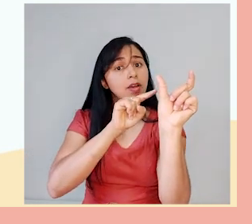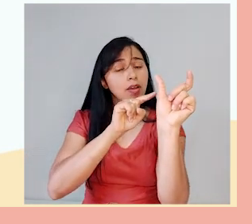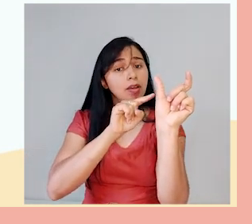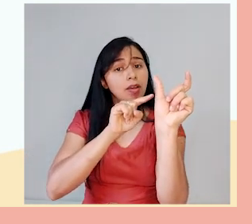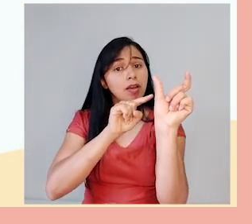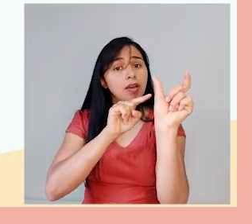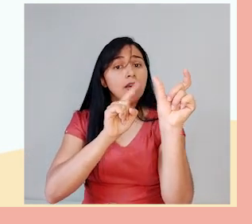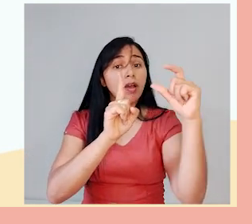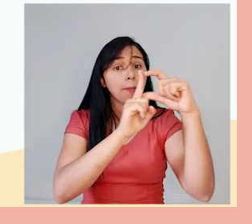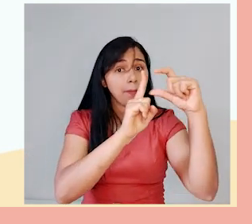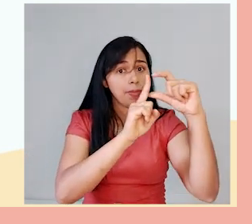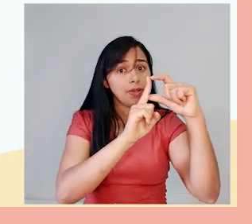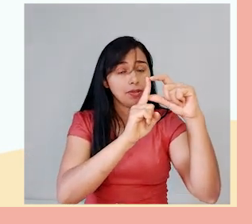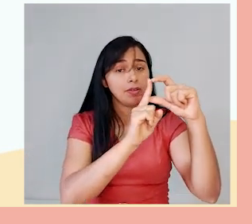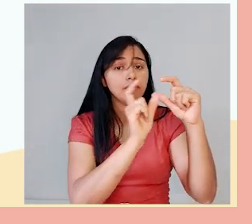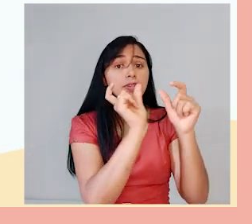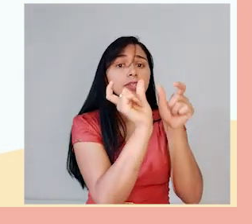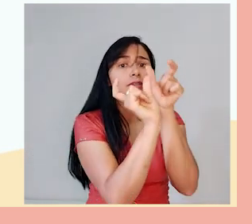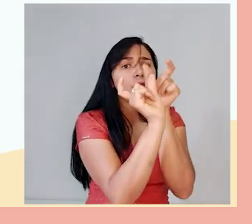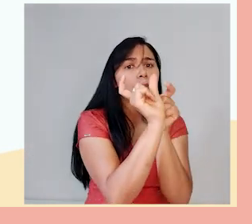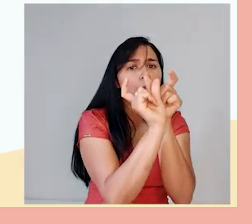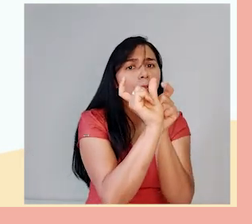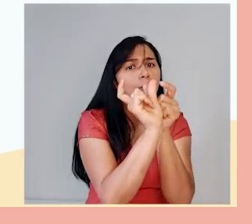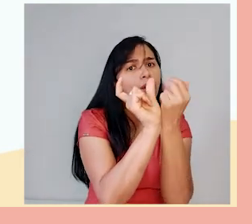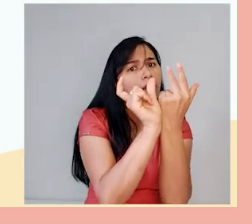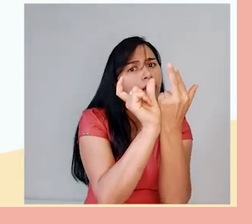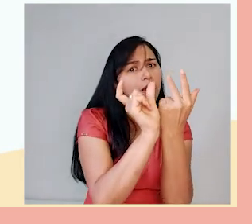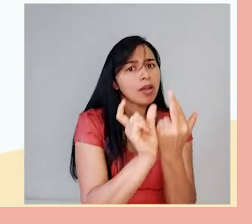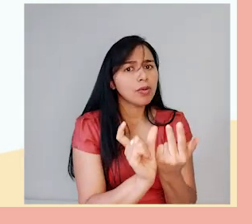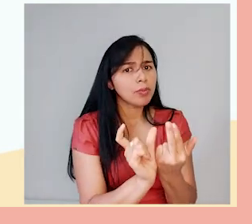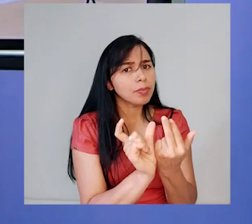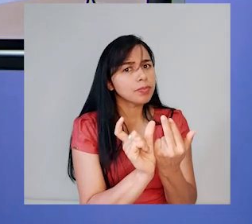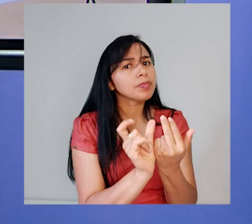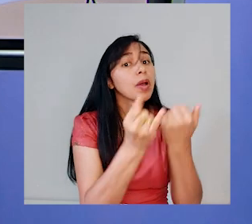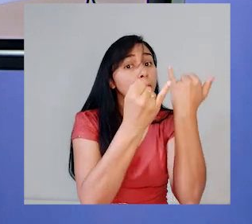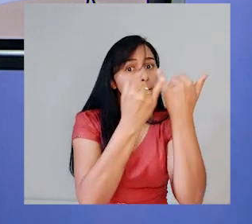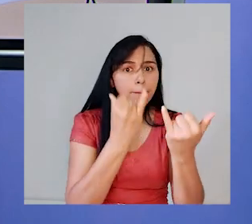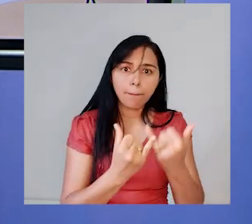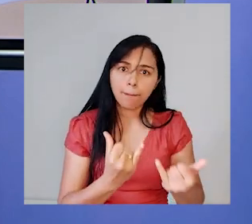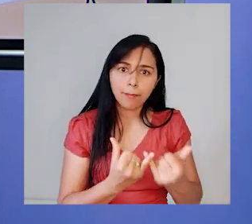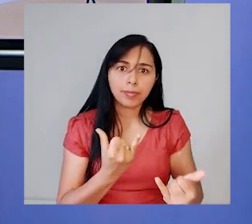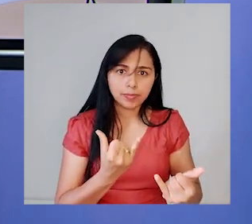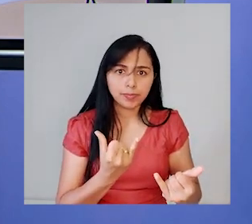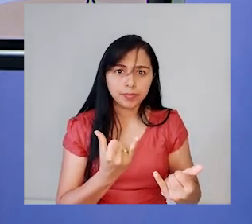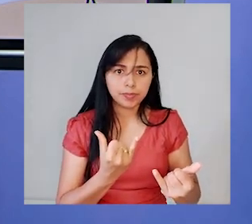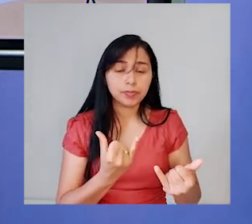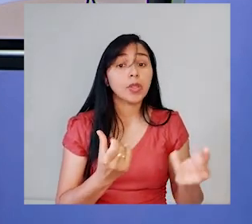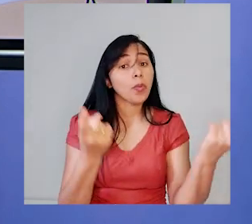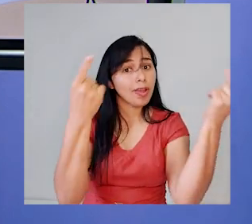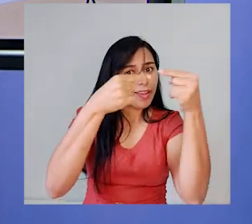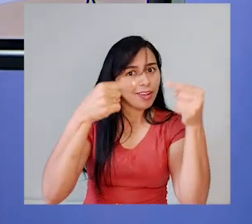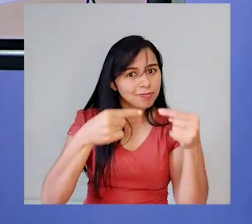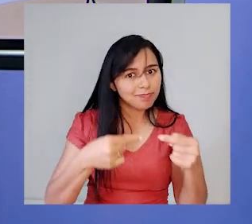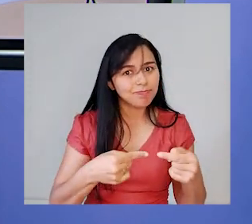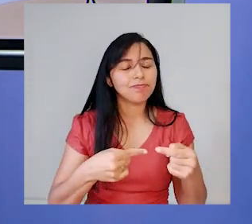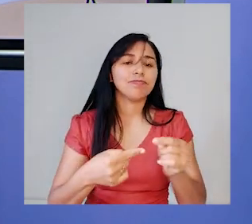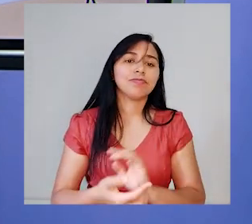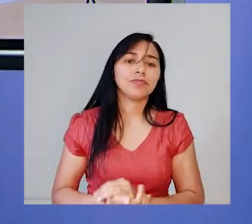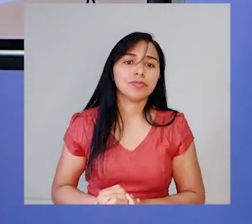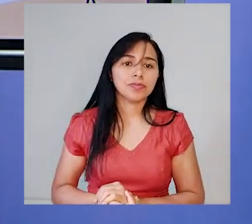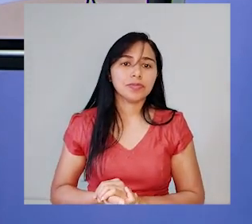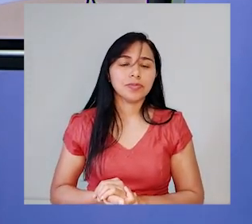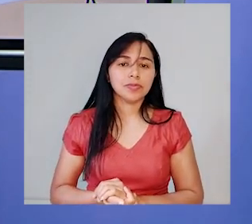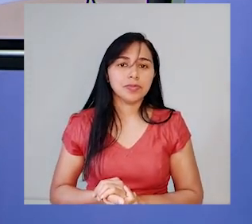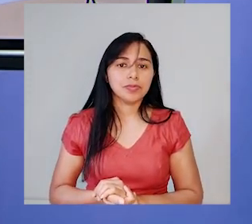caso, temos a repetição de um som dentro deste poema. Portanto, temos aqui